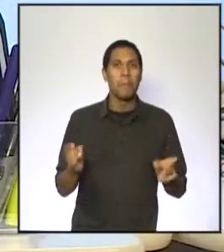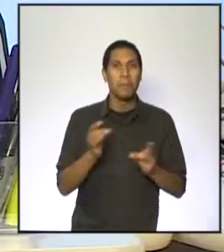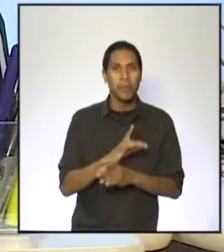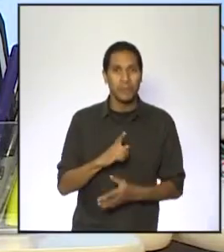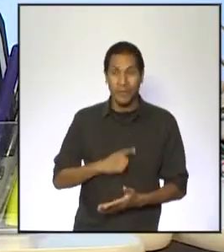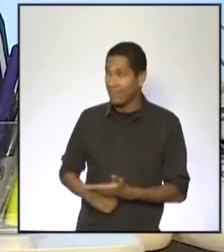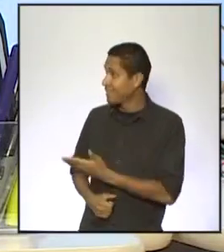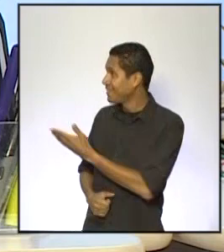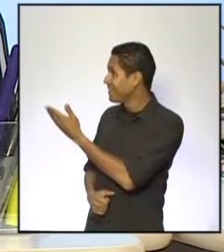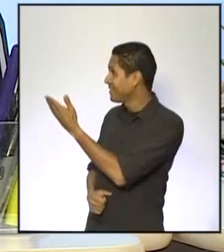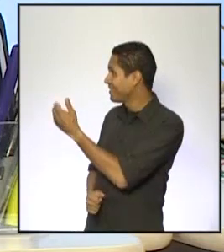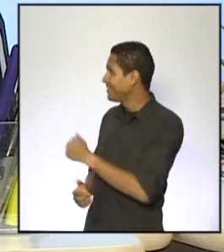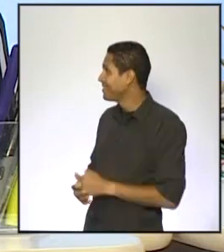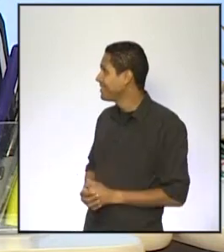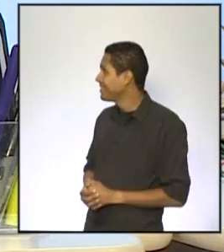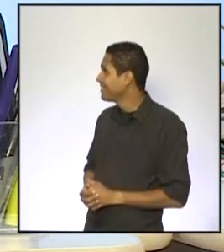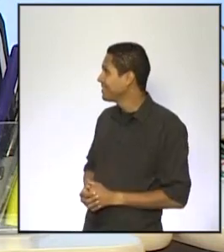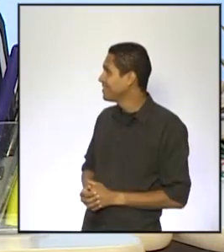minha mão.